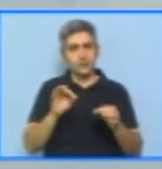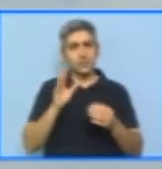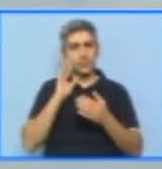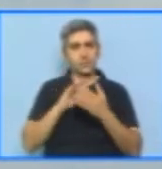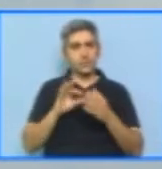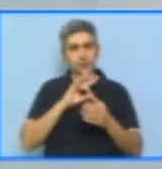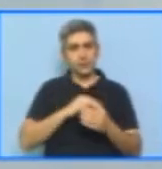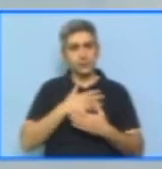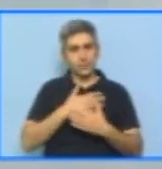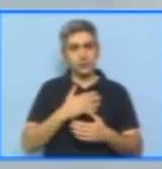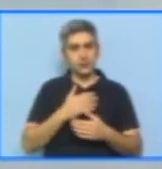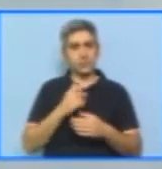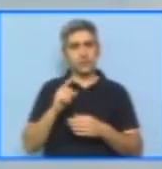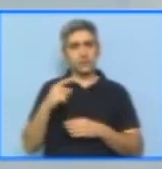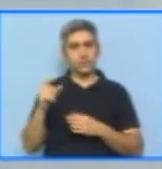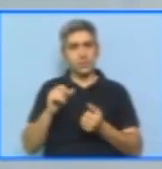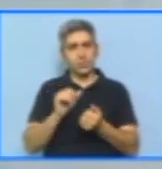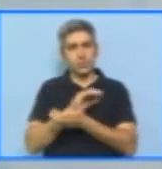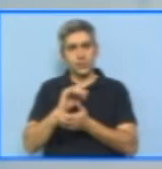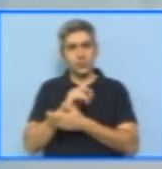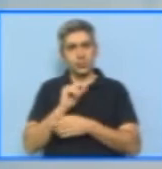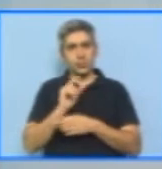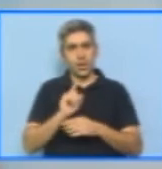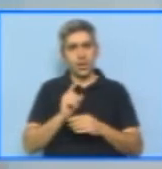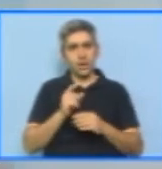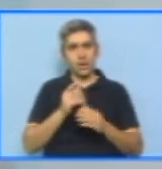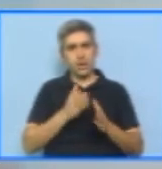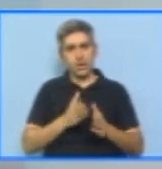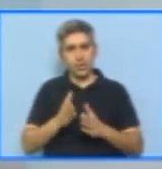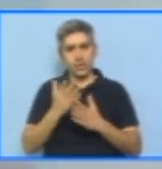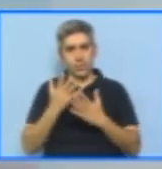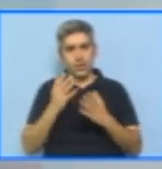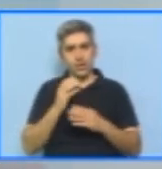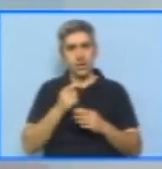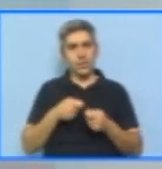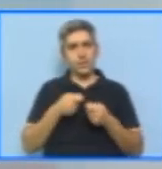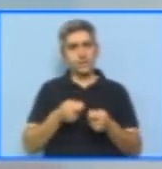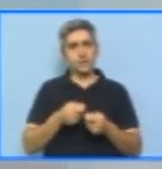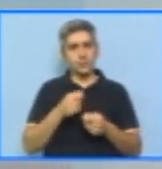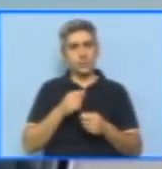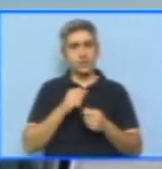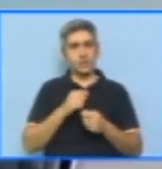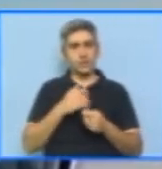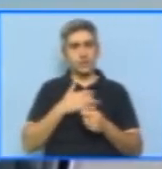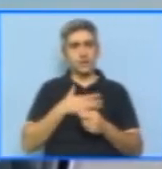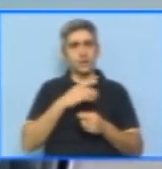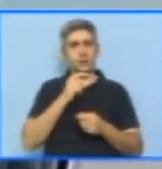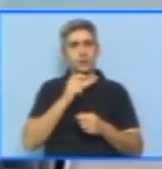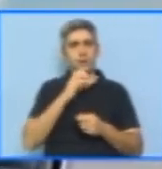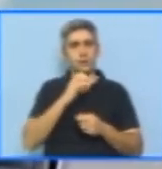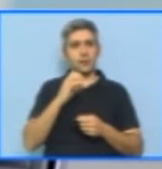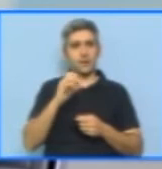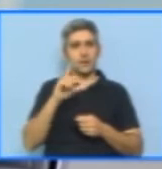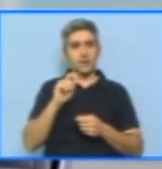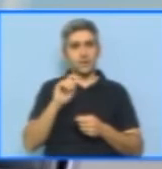de profissão, não é? Os outros jornalistas. Tem sido um bocadinho esta a tendência e a aposta da Agência Eclésia? Sim, tem sido